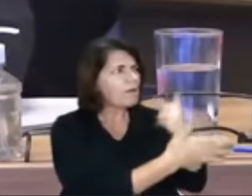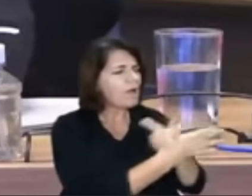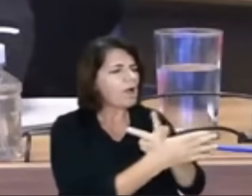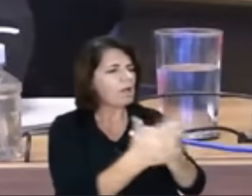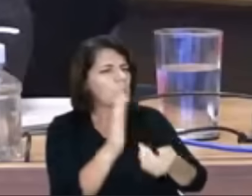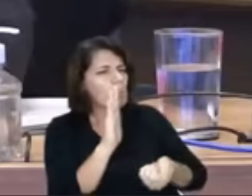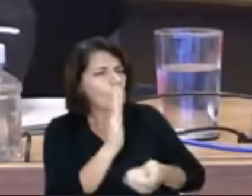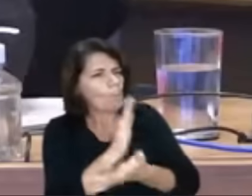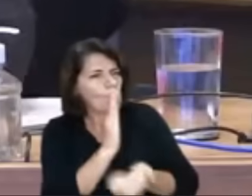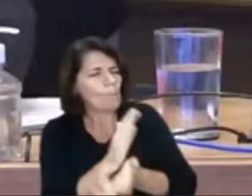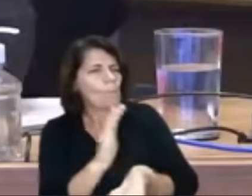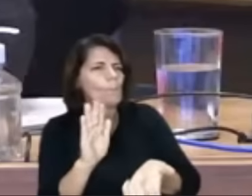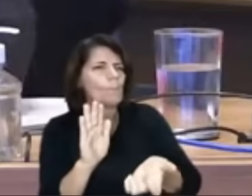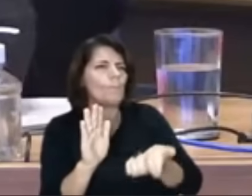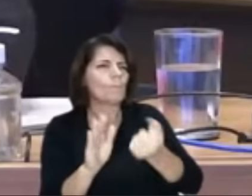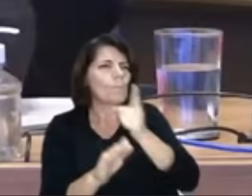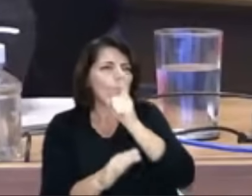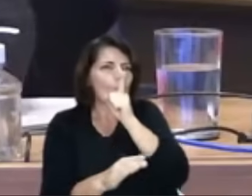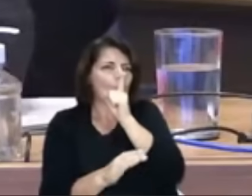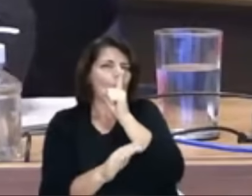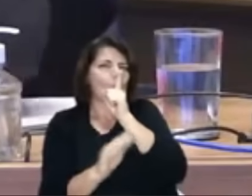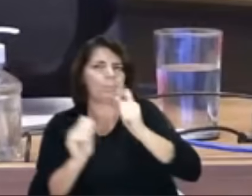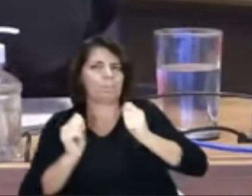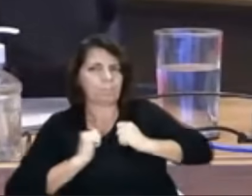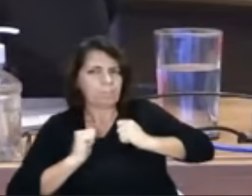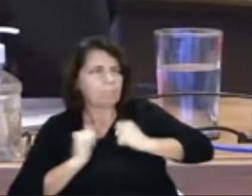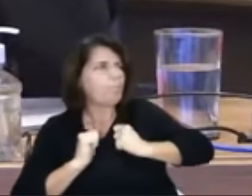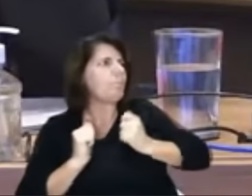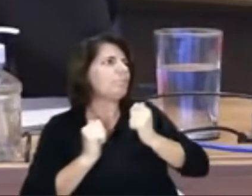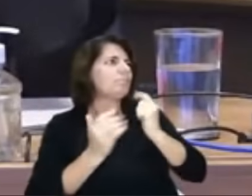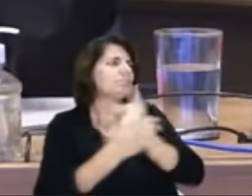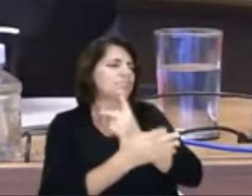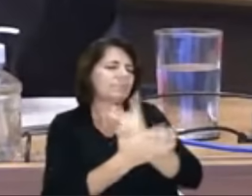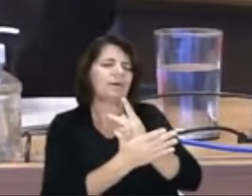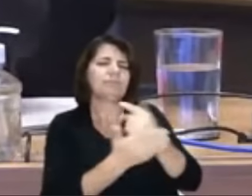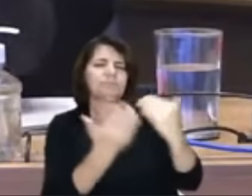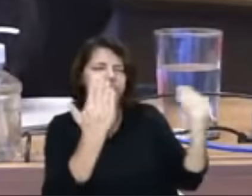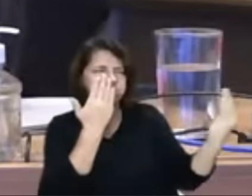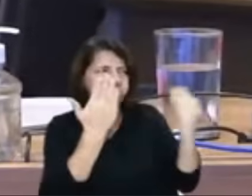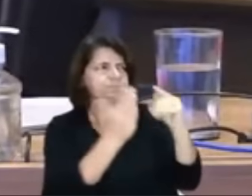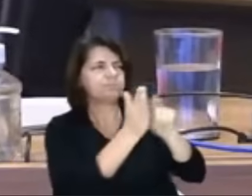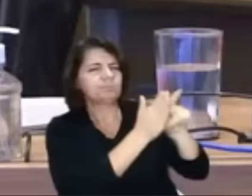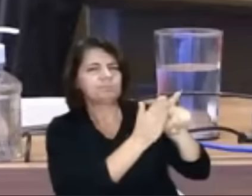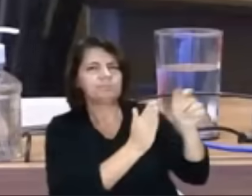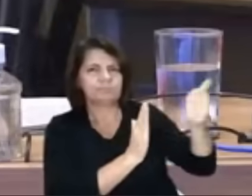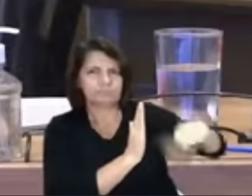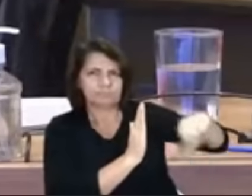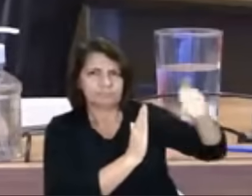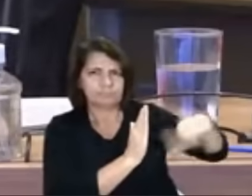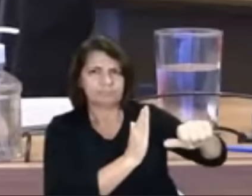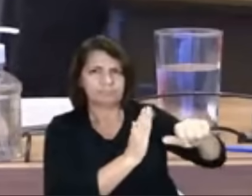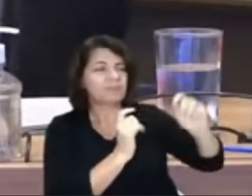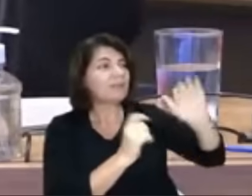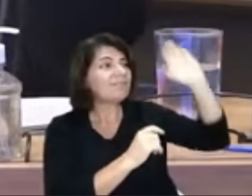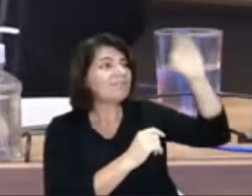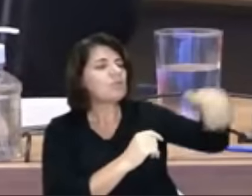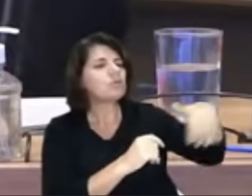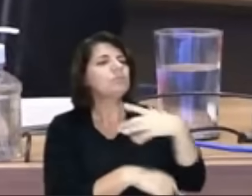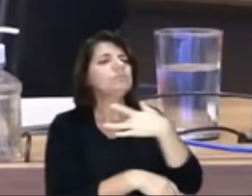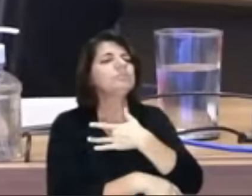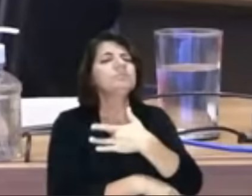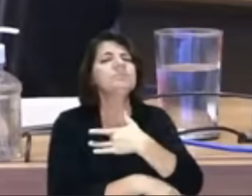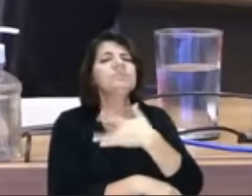dolosos erros que às vezes não são dolosos ou intencionais e às vezes você precisa achar a motivação recentemente a